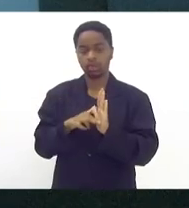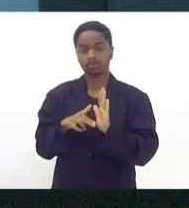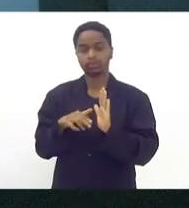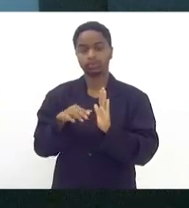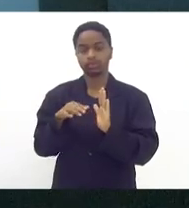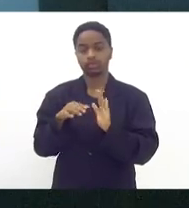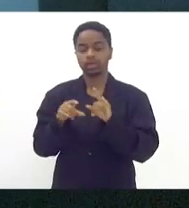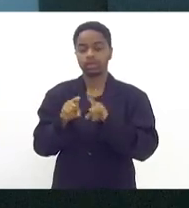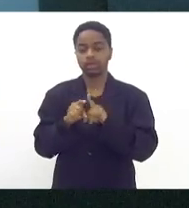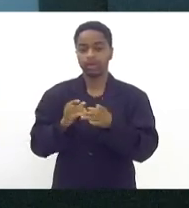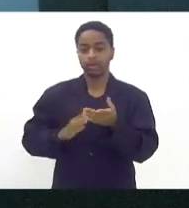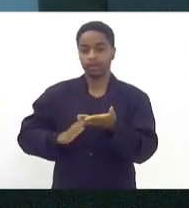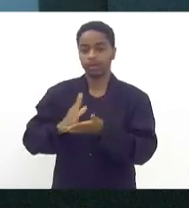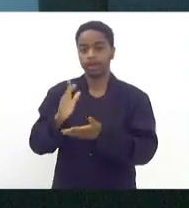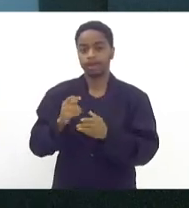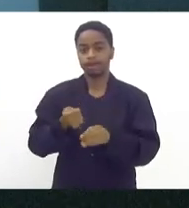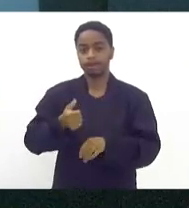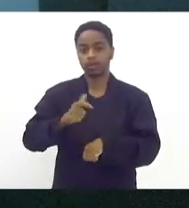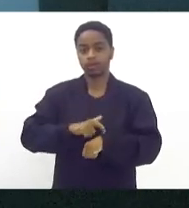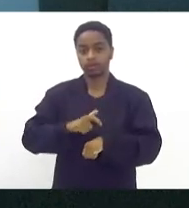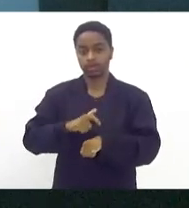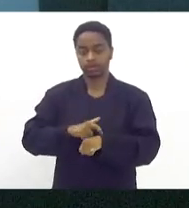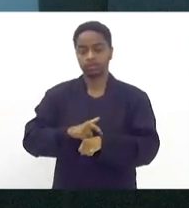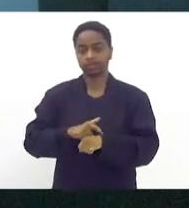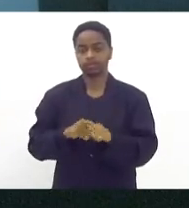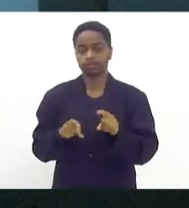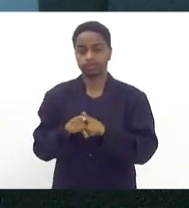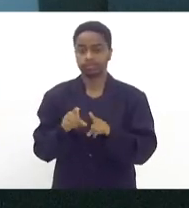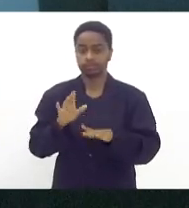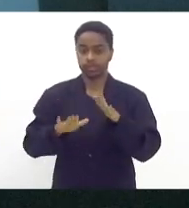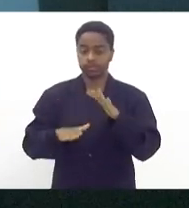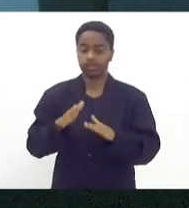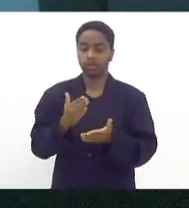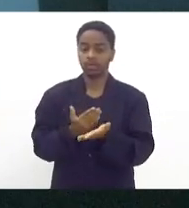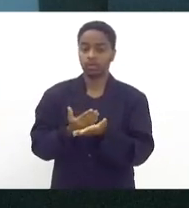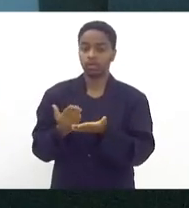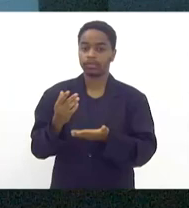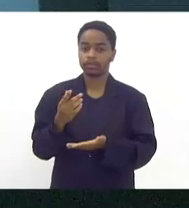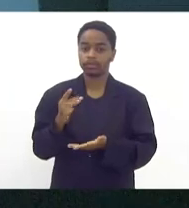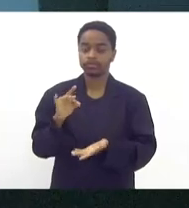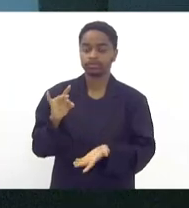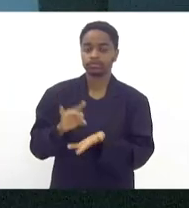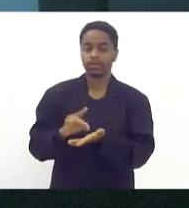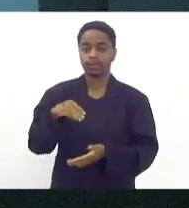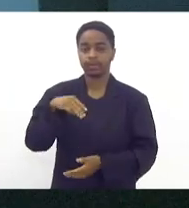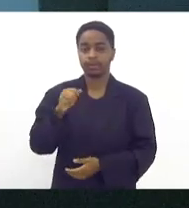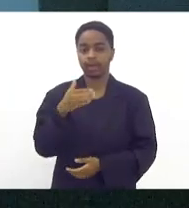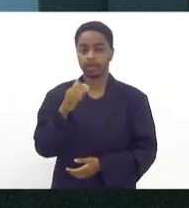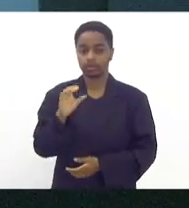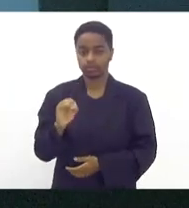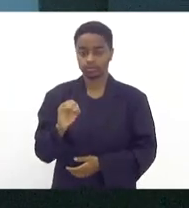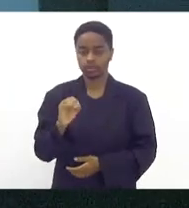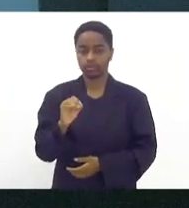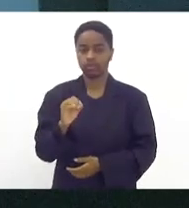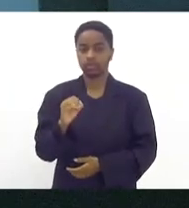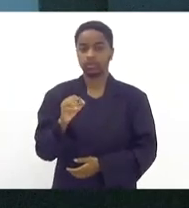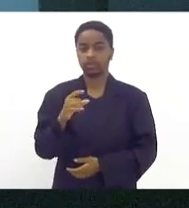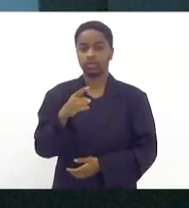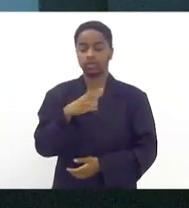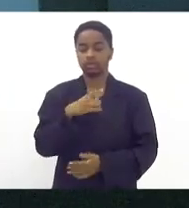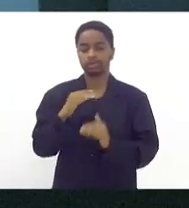foi aprovado recente recentemente deve entrar em vigor em março que vai estabelecer uma maior